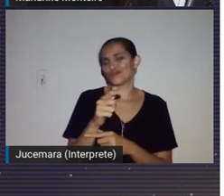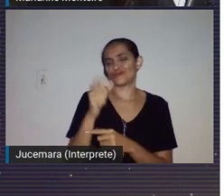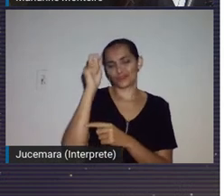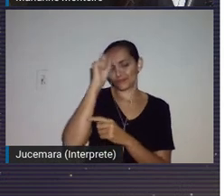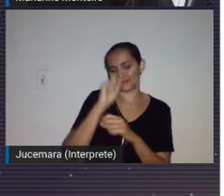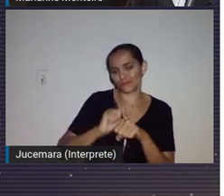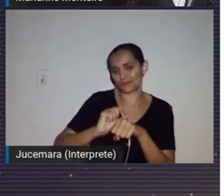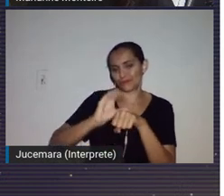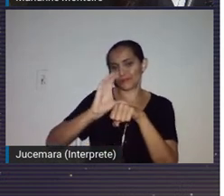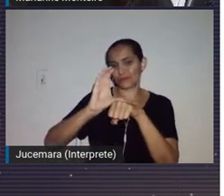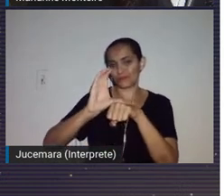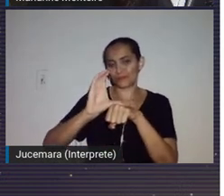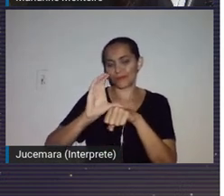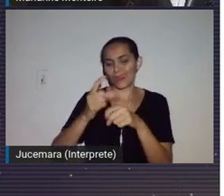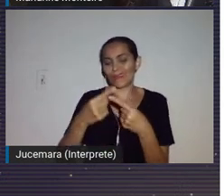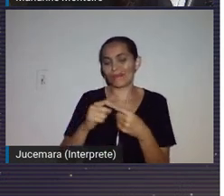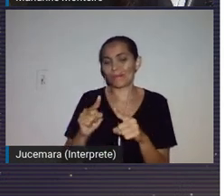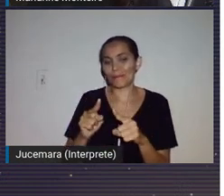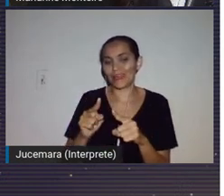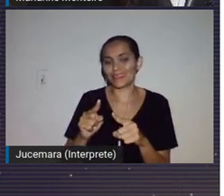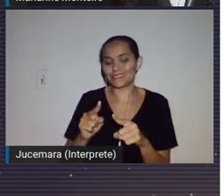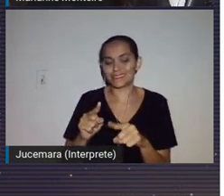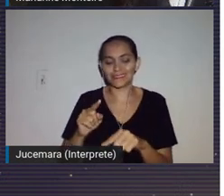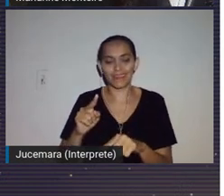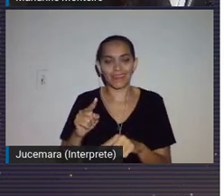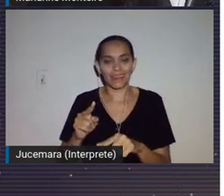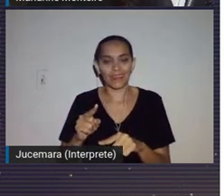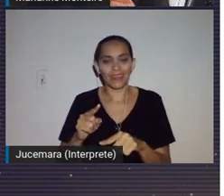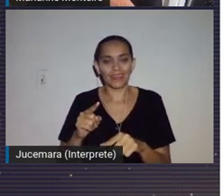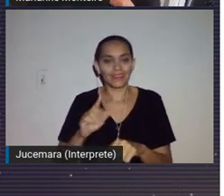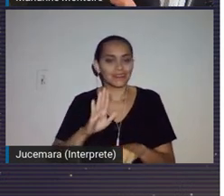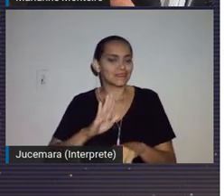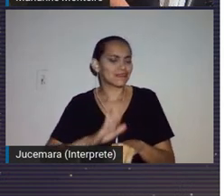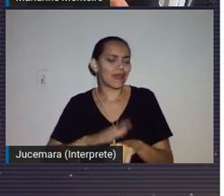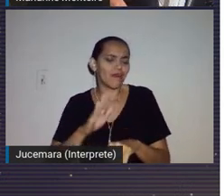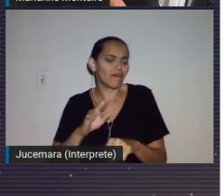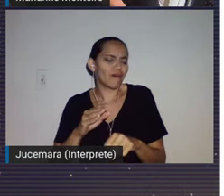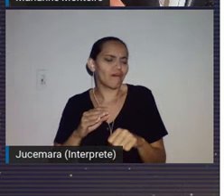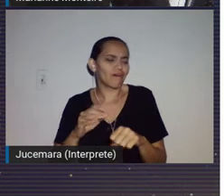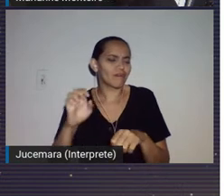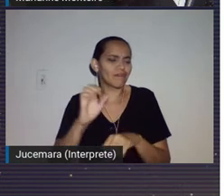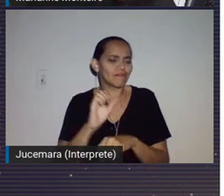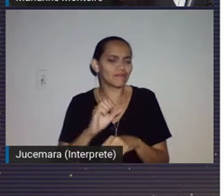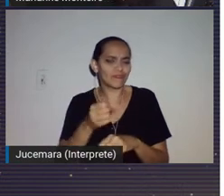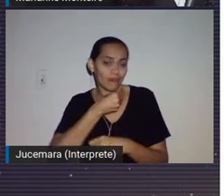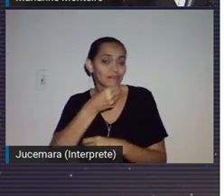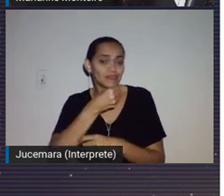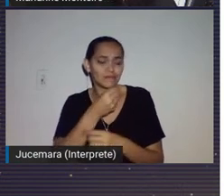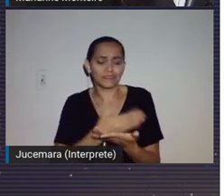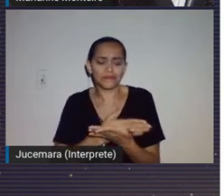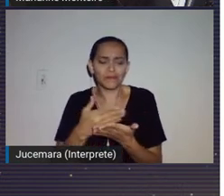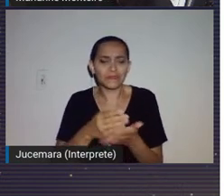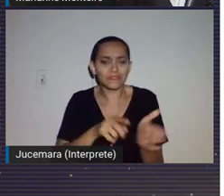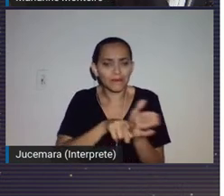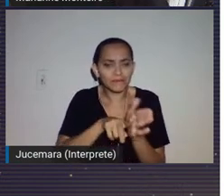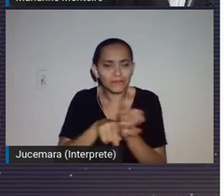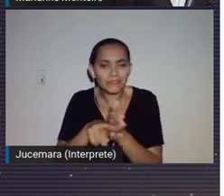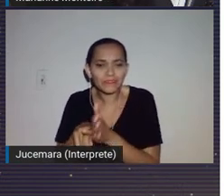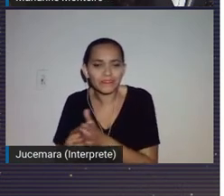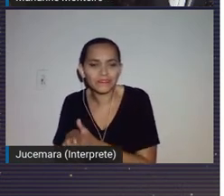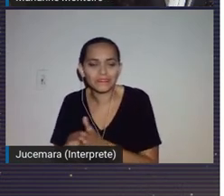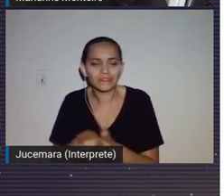framework, mas quando eu fiz a entrevista, assim, eu já estava muito animada. Eu comecei a pesquisar, comecei a procurar a respeito